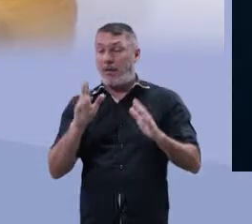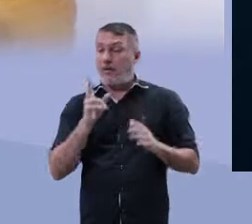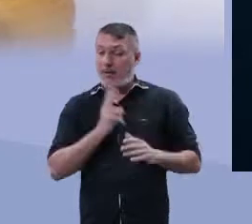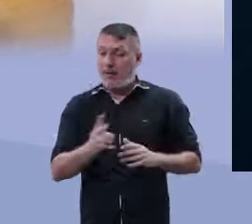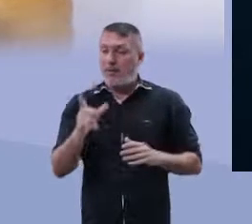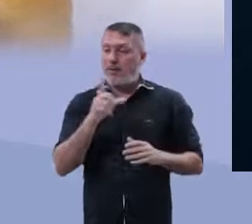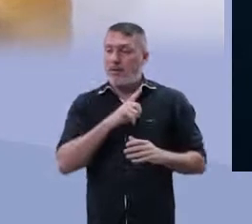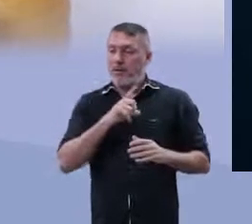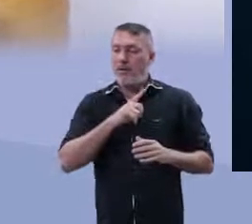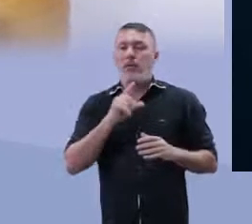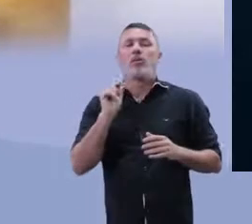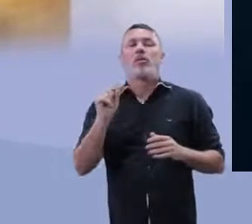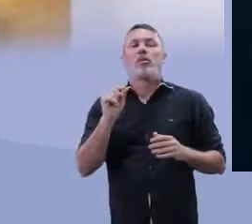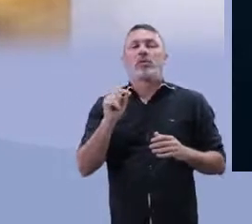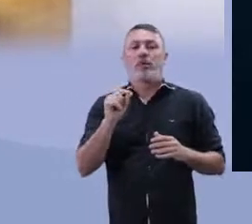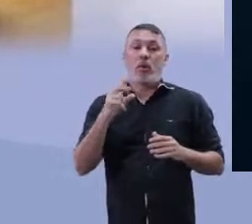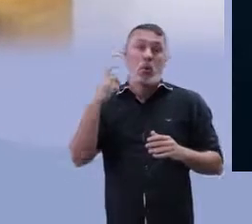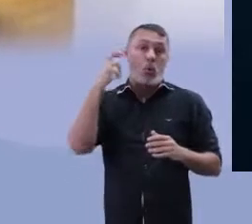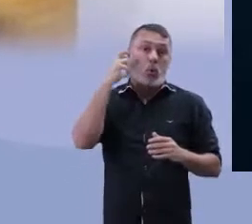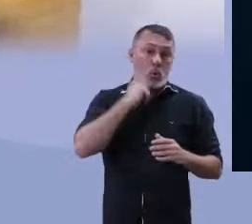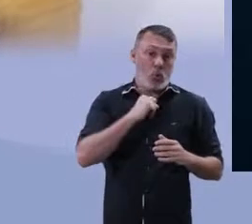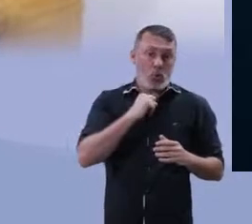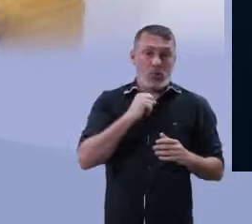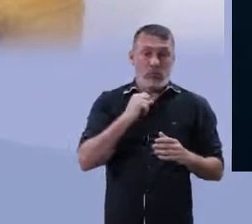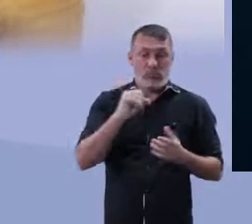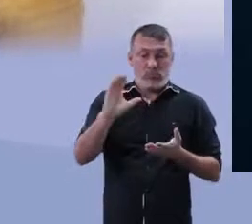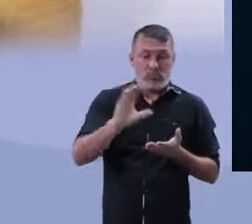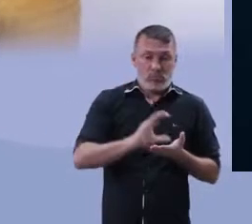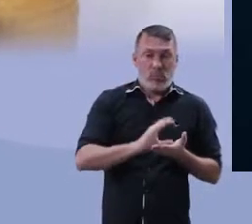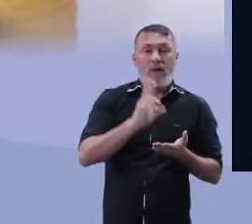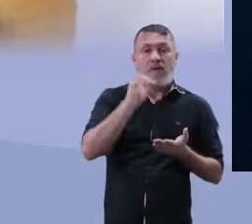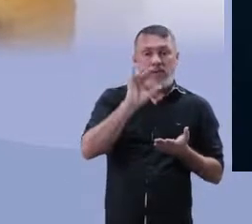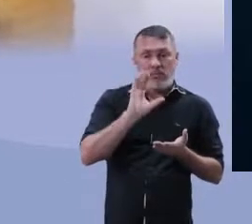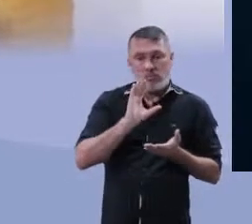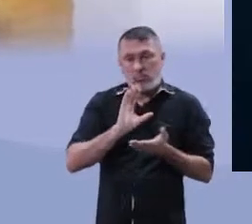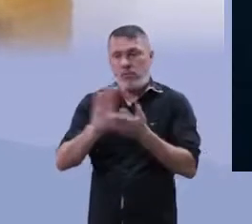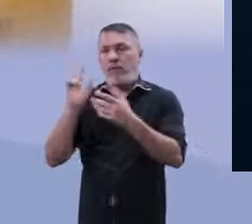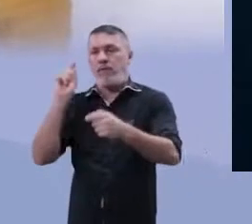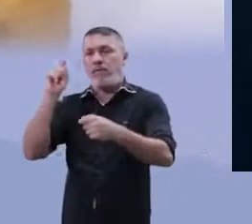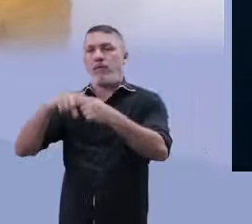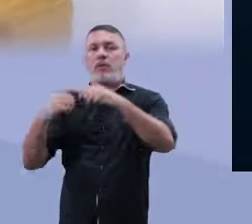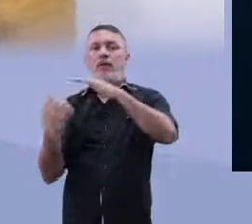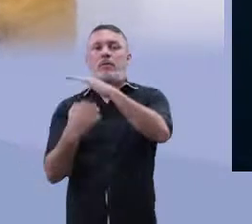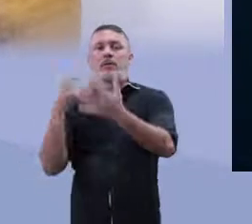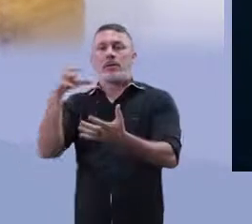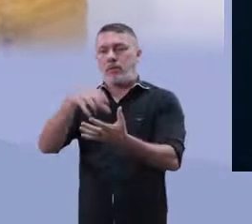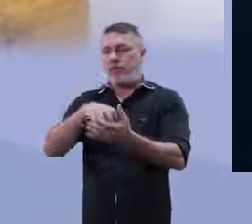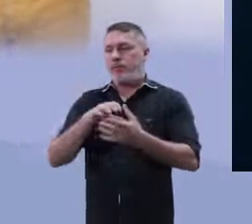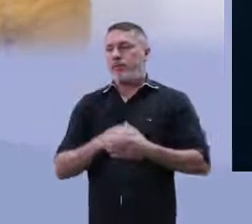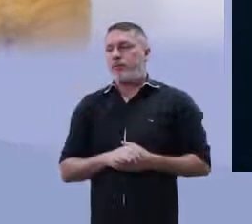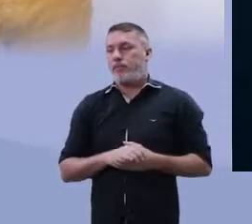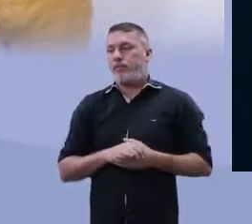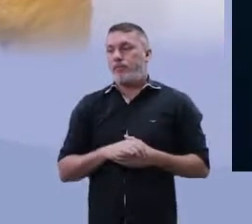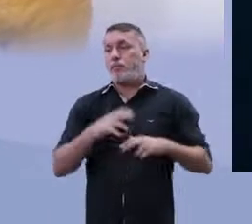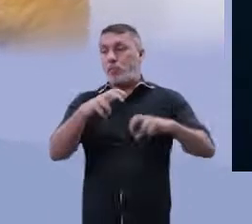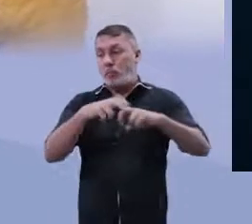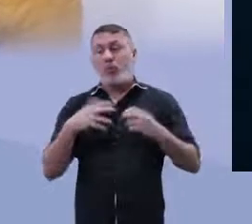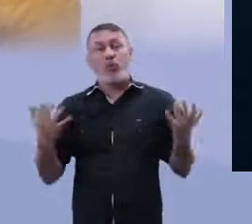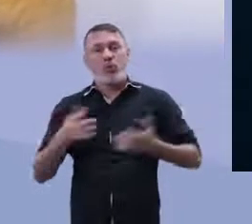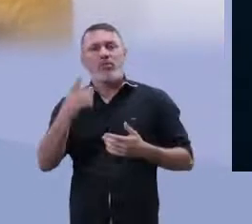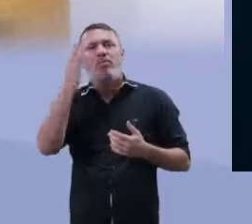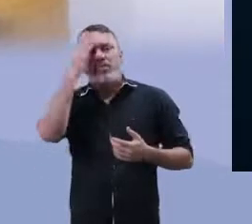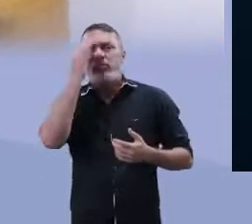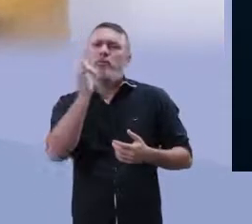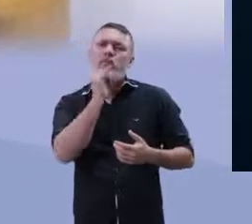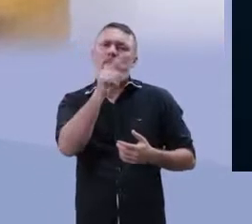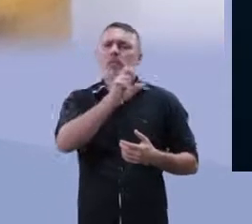entre aspas, convertendo o seu lucro para, no caso aí, né, a empresa, a sede. E aí é por isso que hoje é muito comum